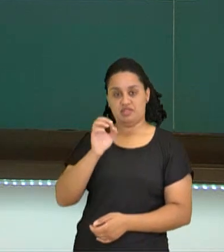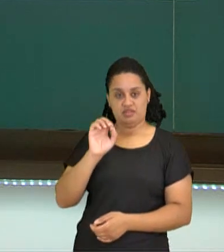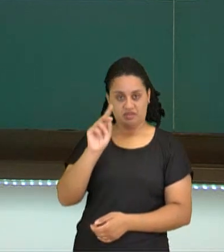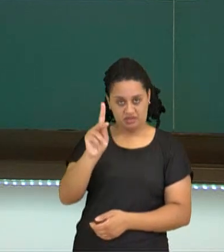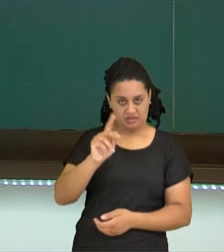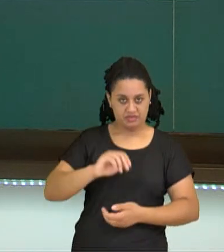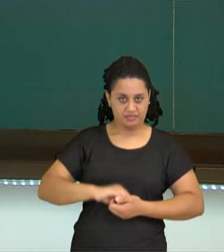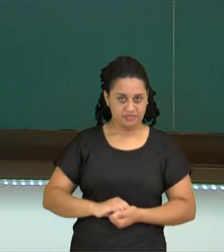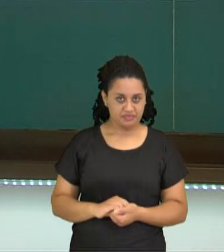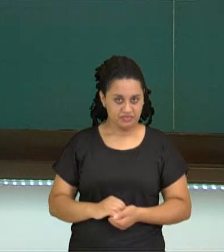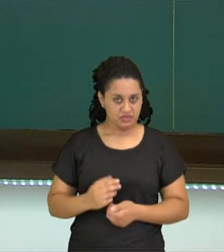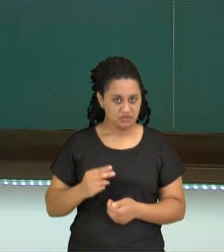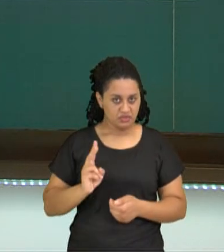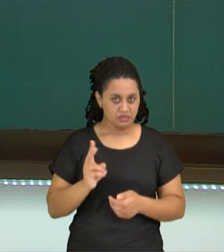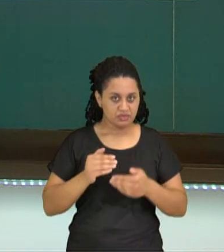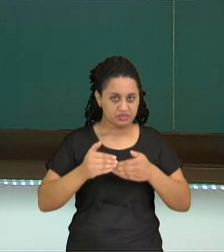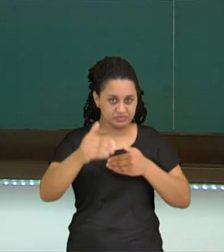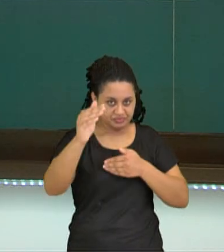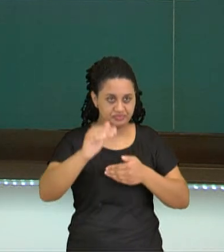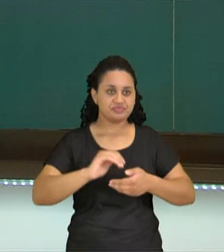ok? Vamos adiante?